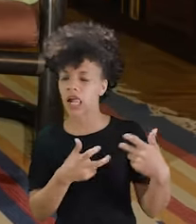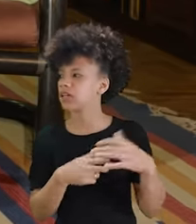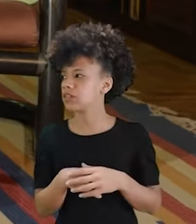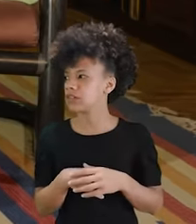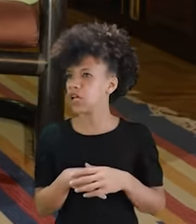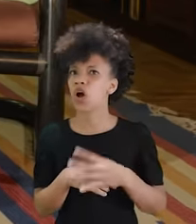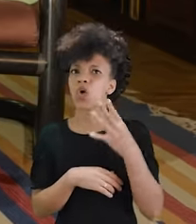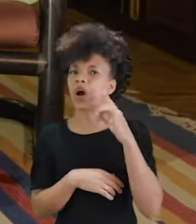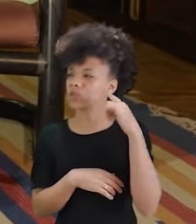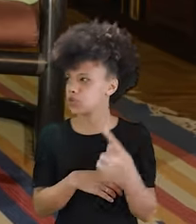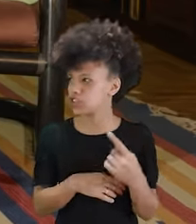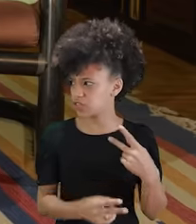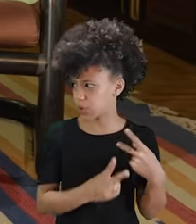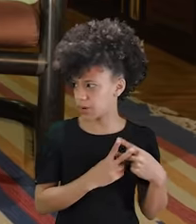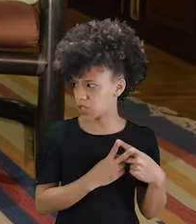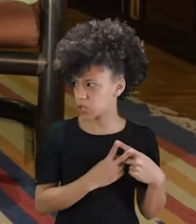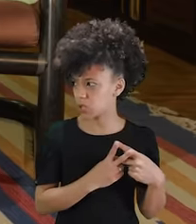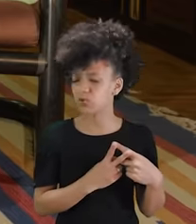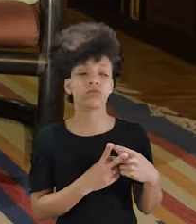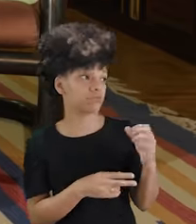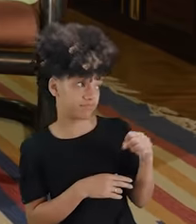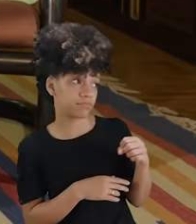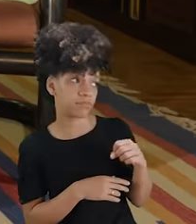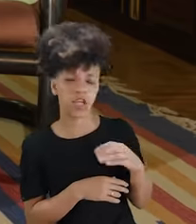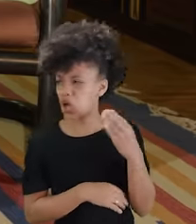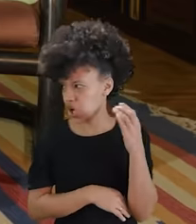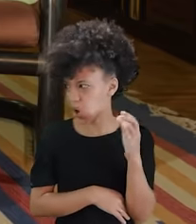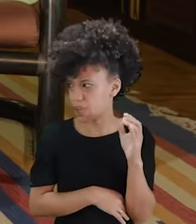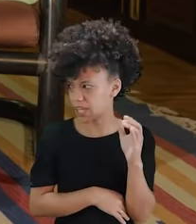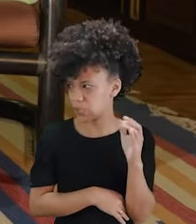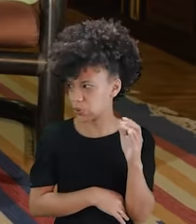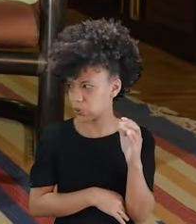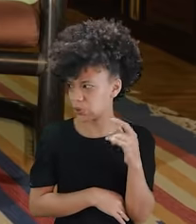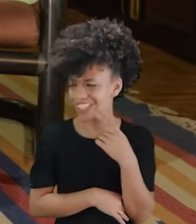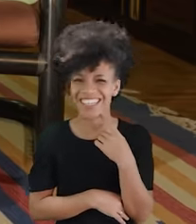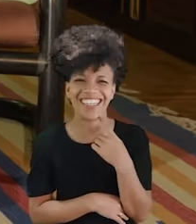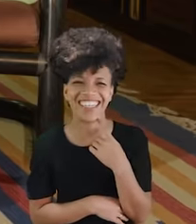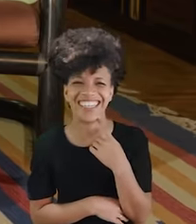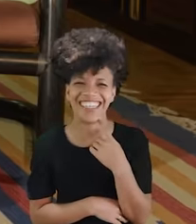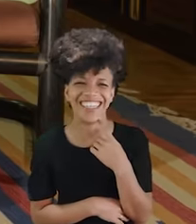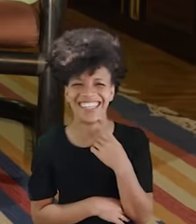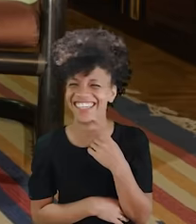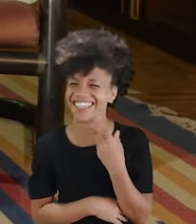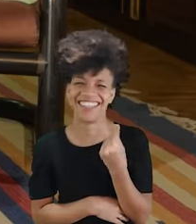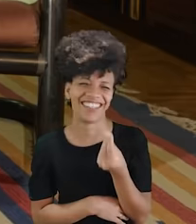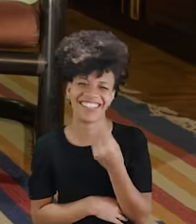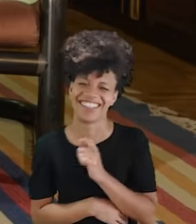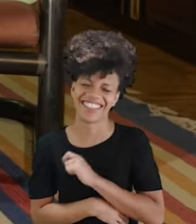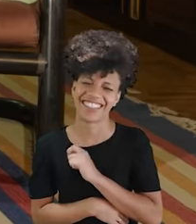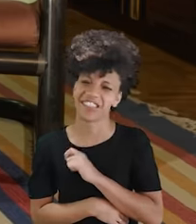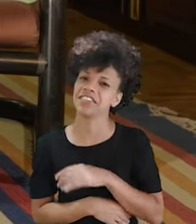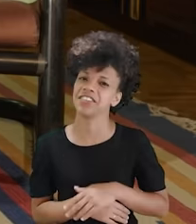Eu Só Vou desembarcar daqui a quatro dias eu fico preso mesmo sendo colombiano sacanagem você